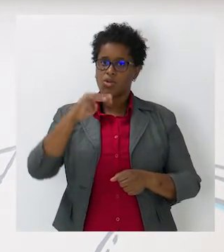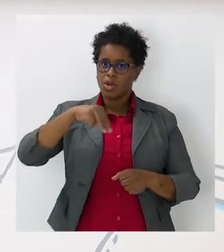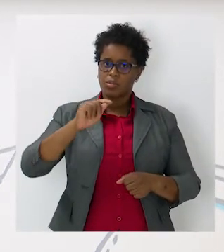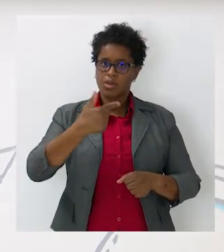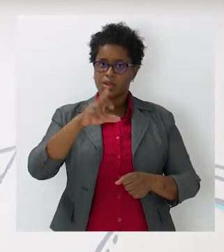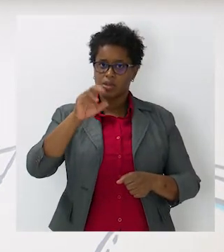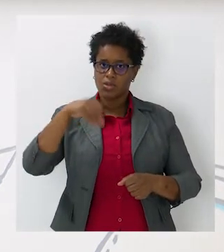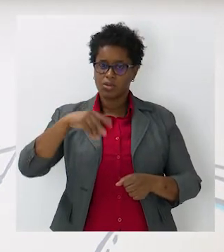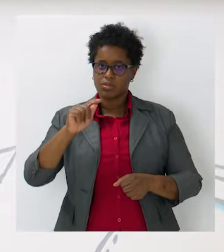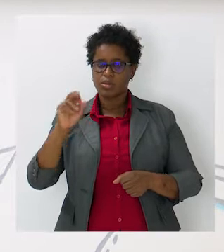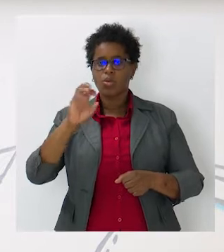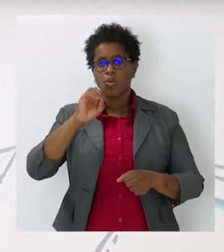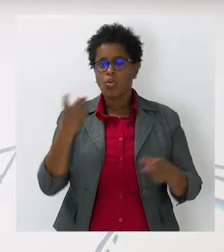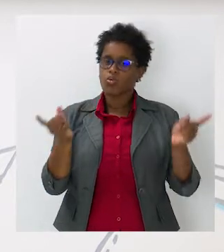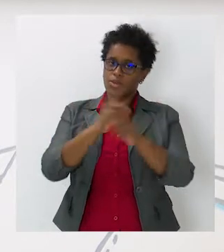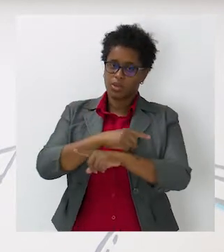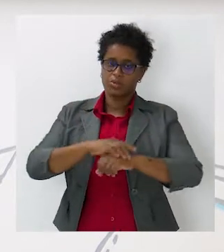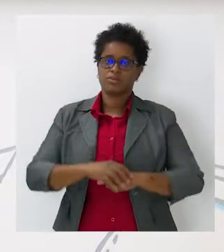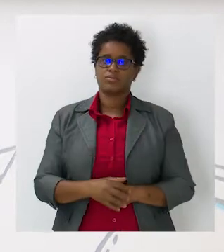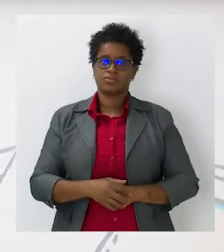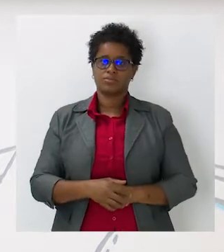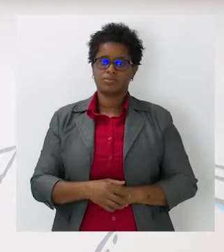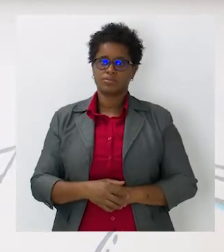com a metrópole ou vice-versa.